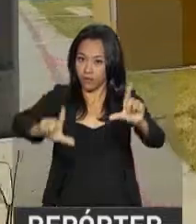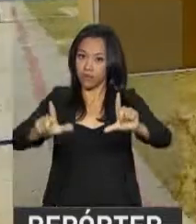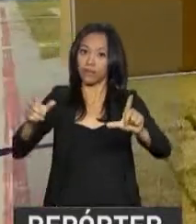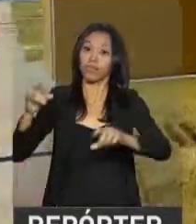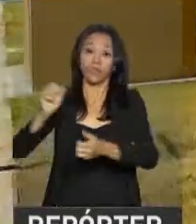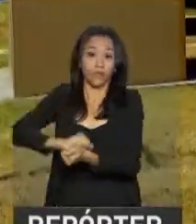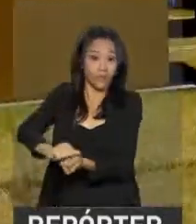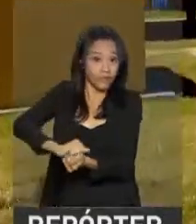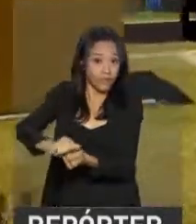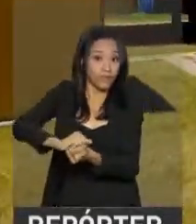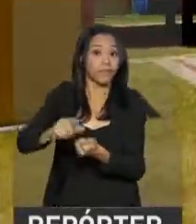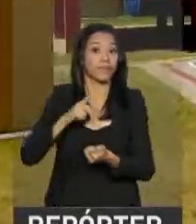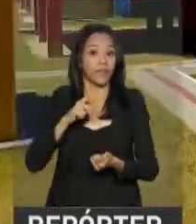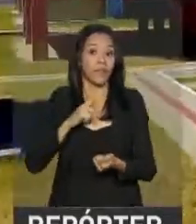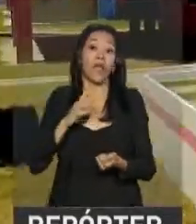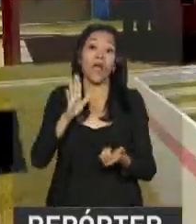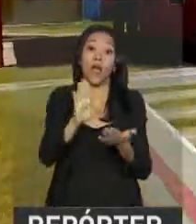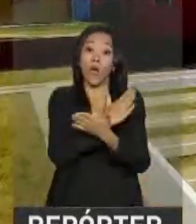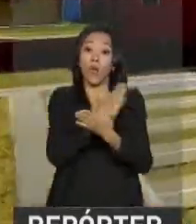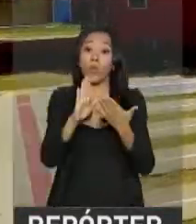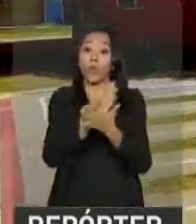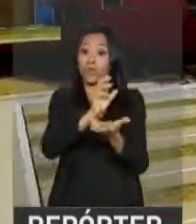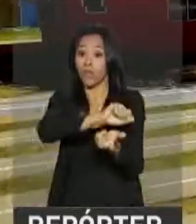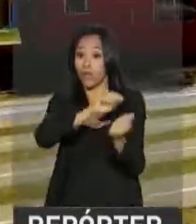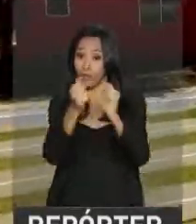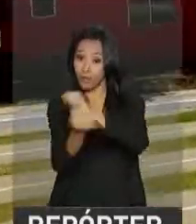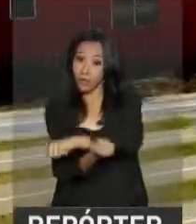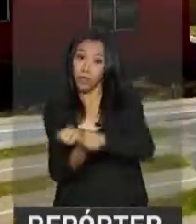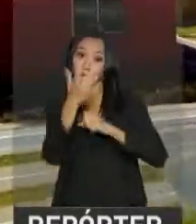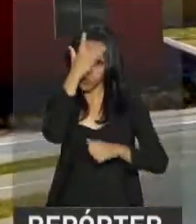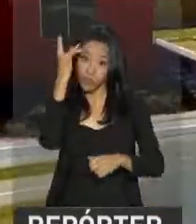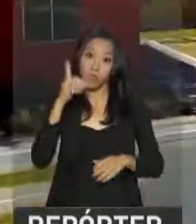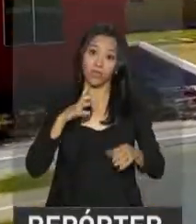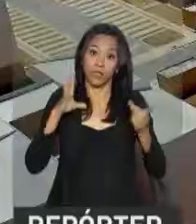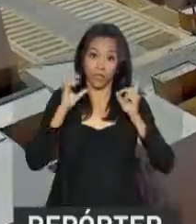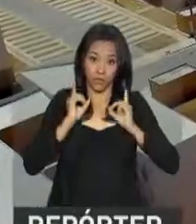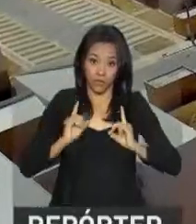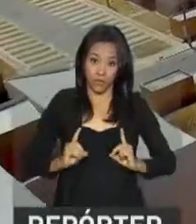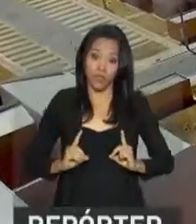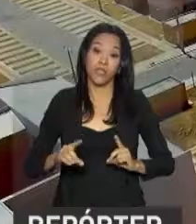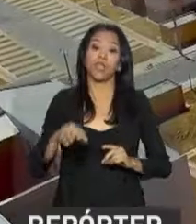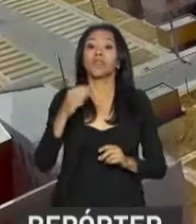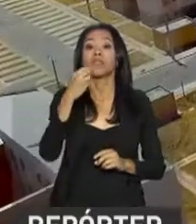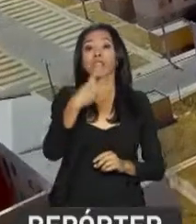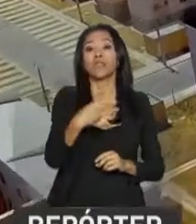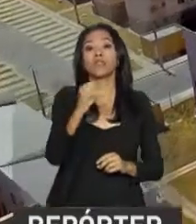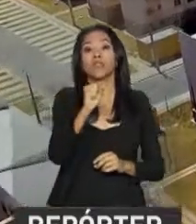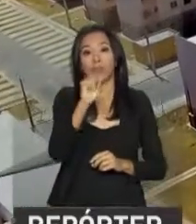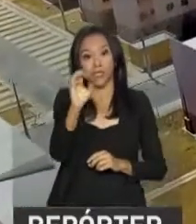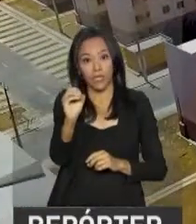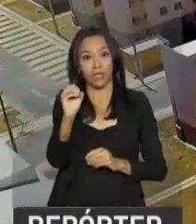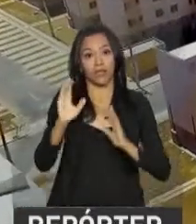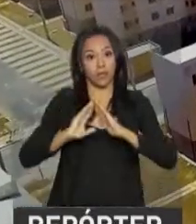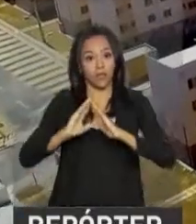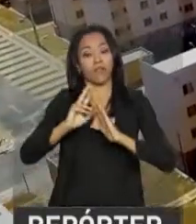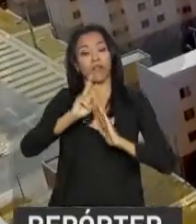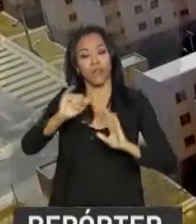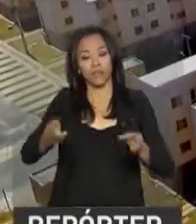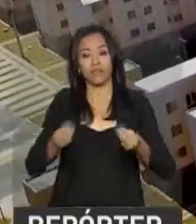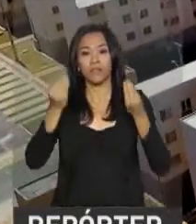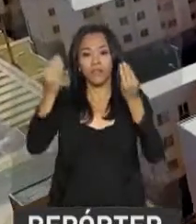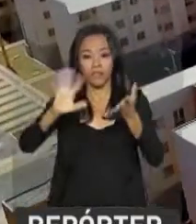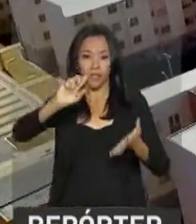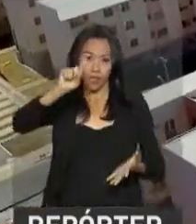alguns são adaptados para portadores de necessidades especiais outras 880 unidades devem ser entregues em janeiro do próximo